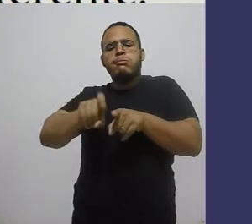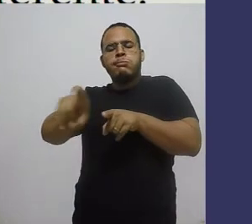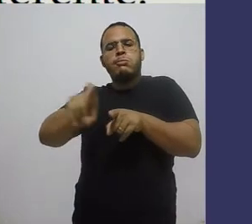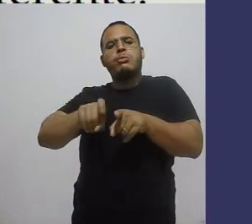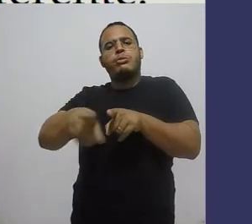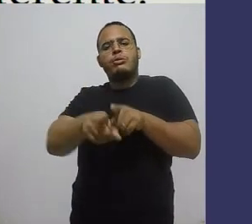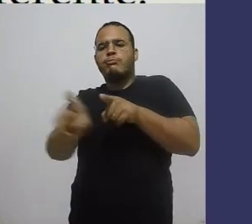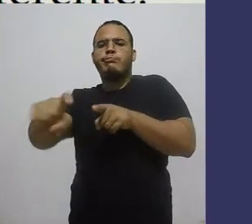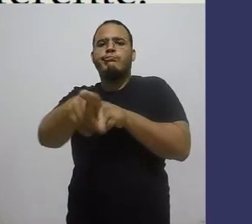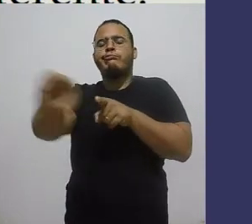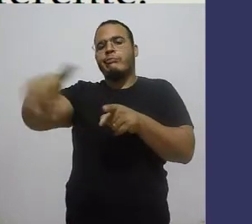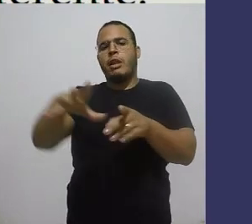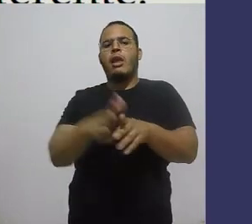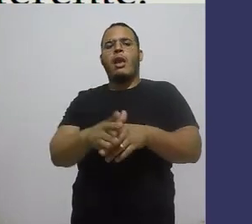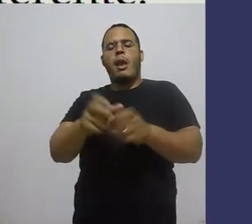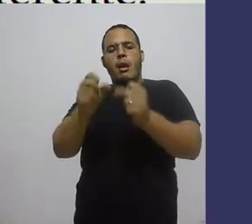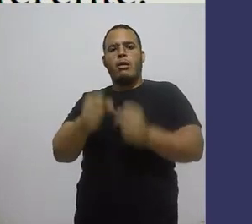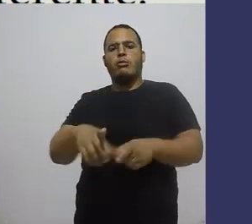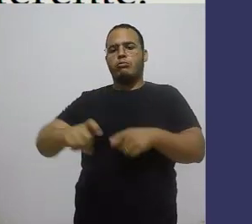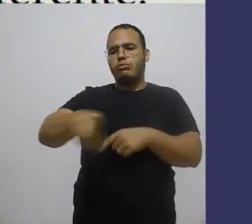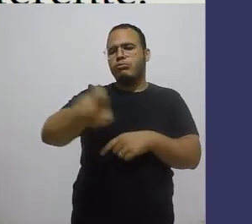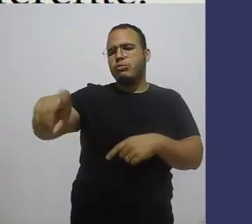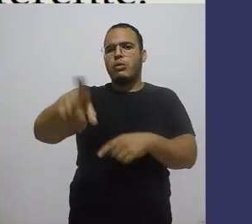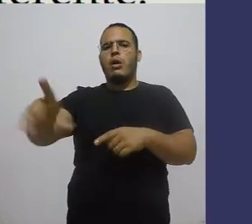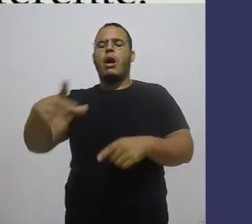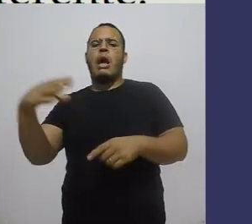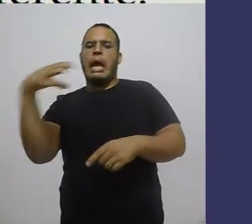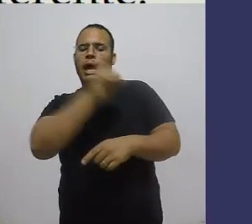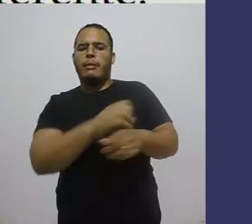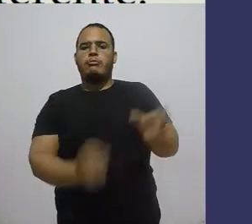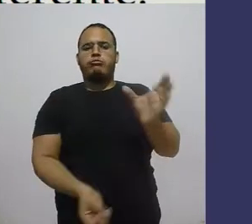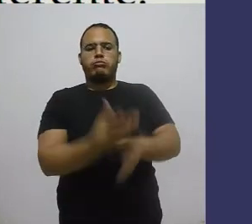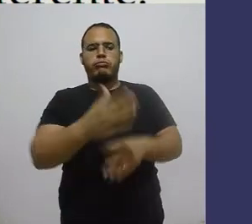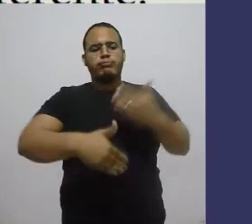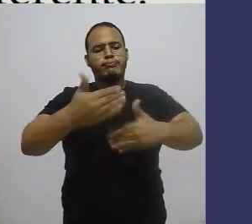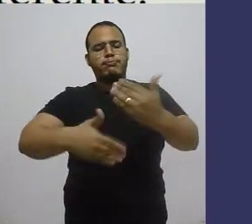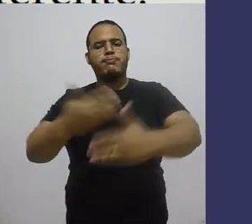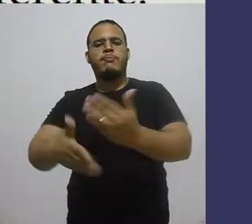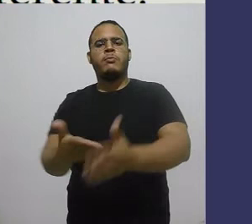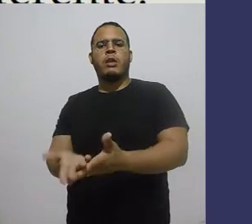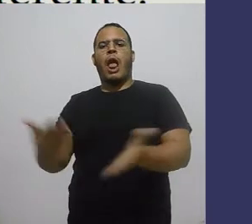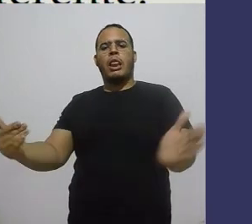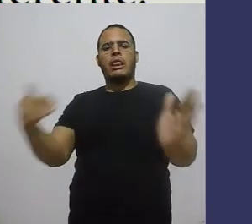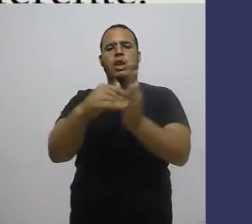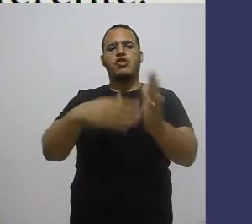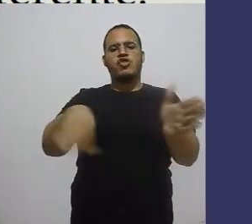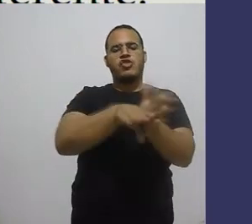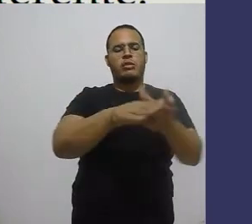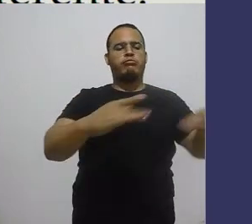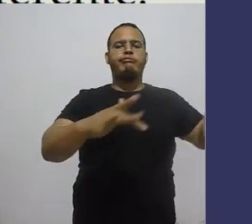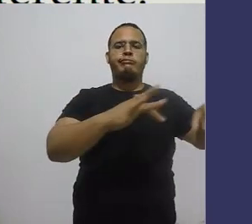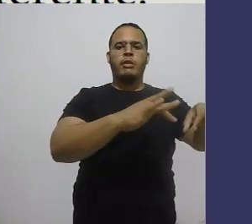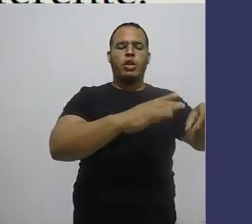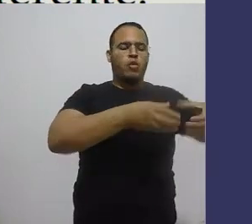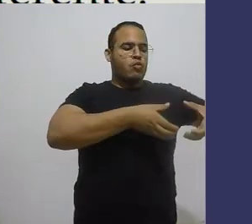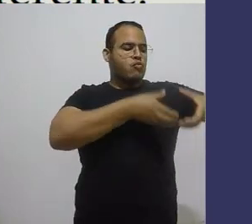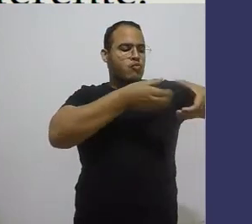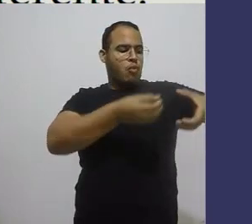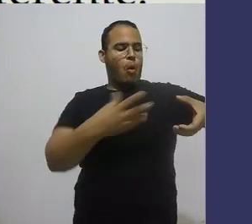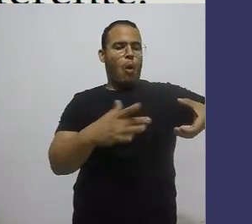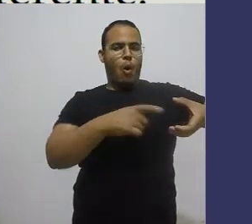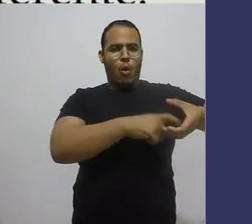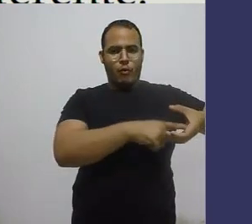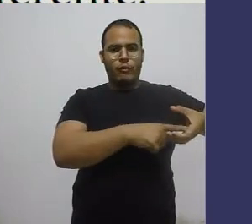vão criar aquela sua cauda para poder se locomover, né, nessa trajetória até a chegada do óvulo. E também a gente vai